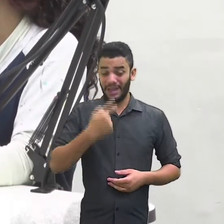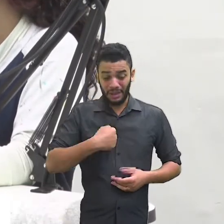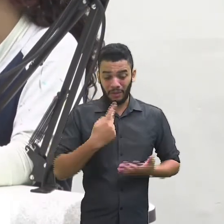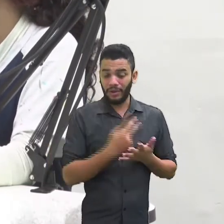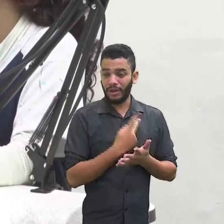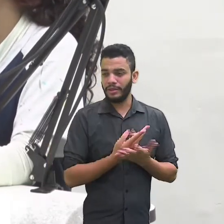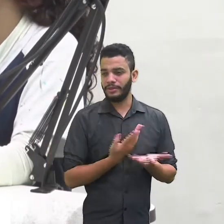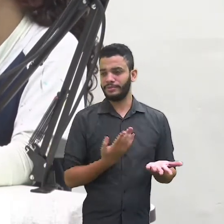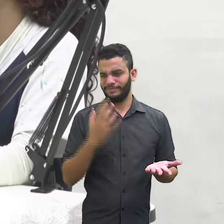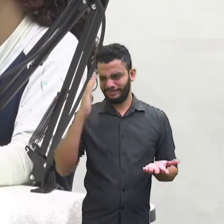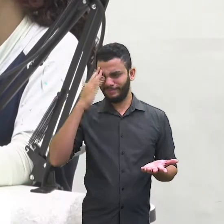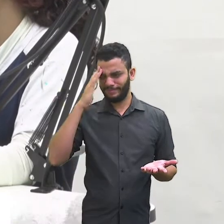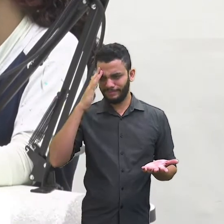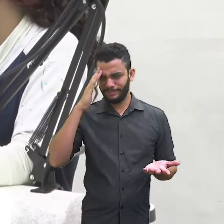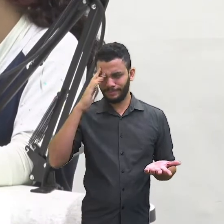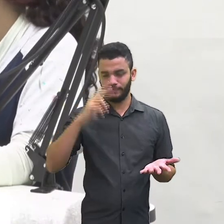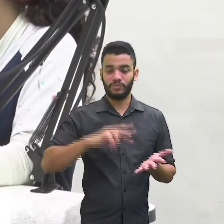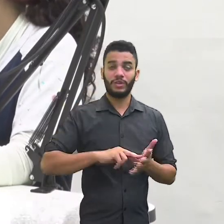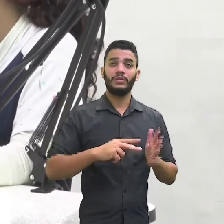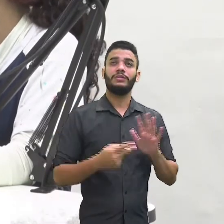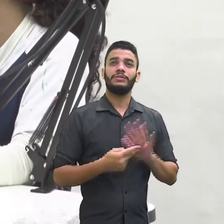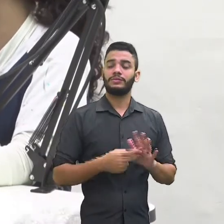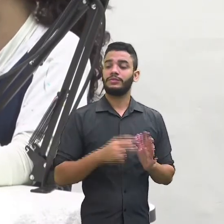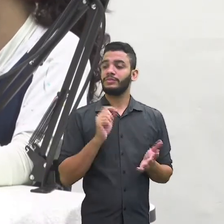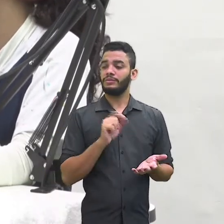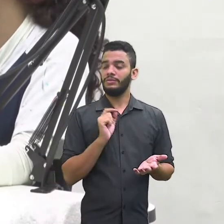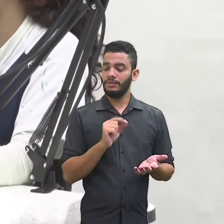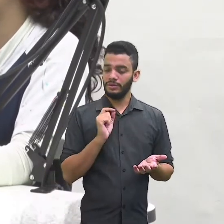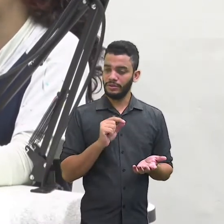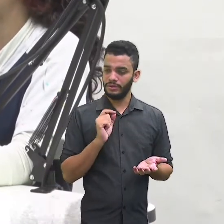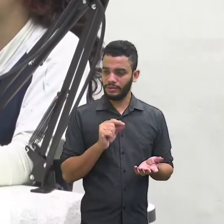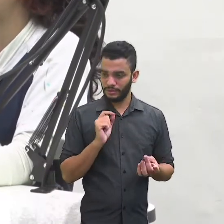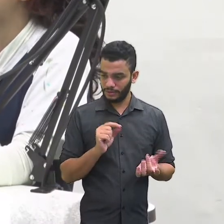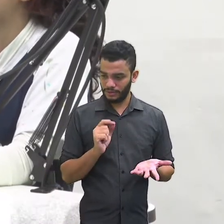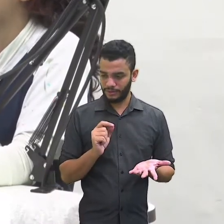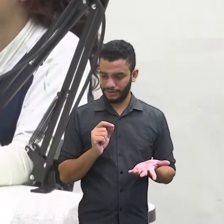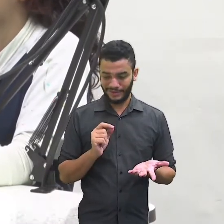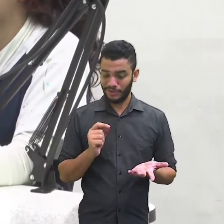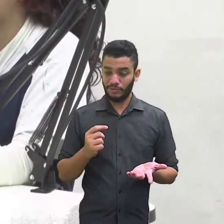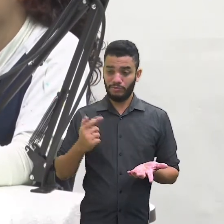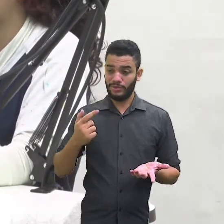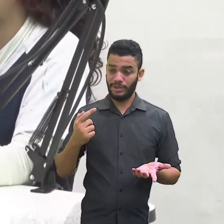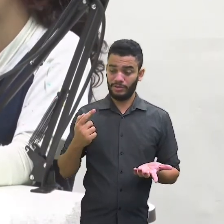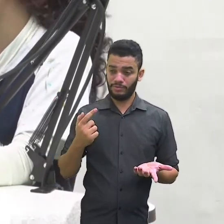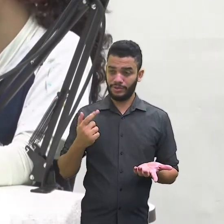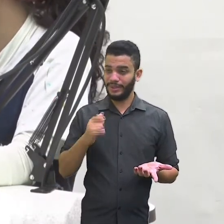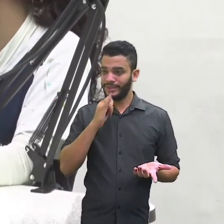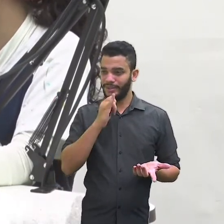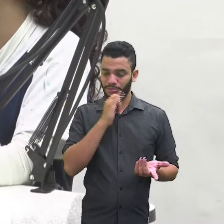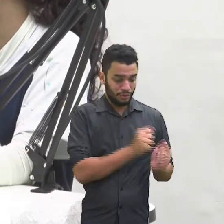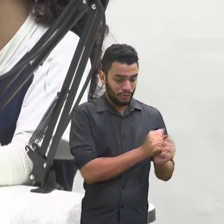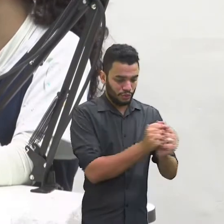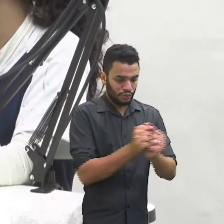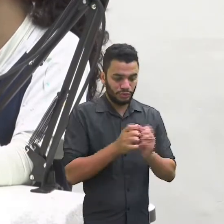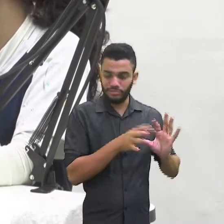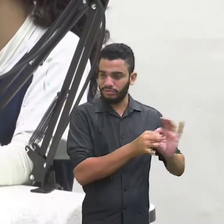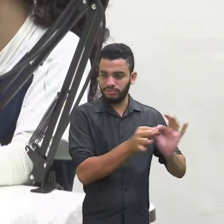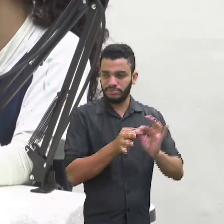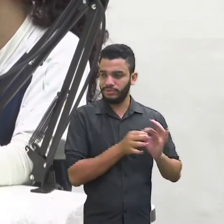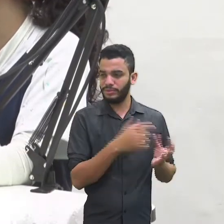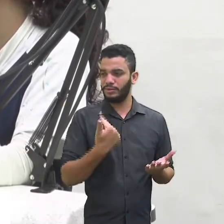bem, eles esquecem do valor paterno e materno. Porque sempre estão assim, não estão